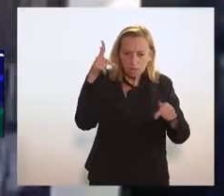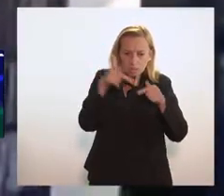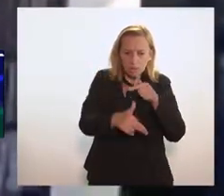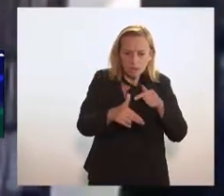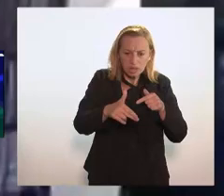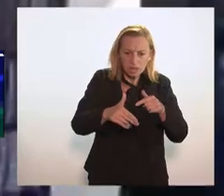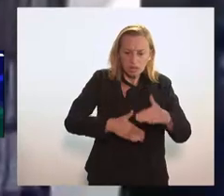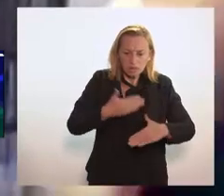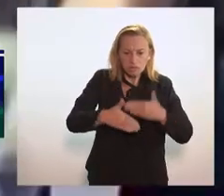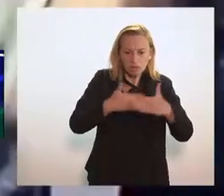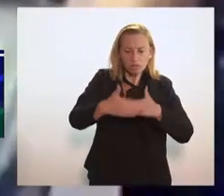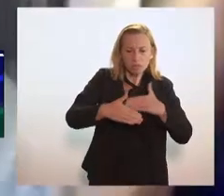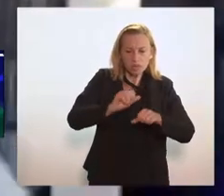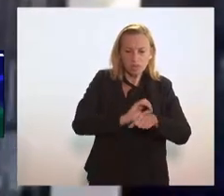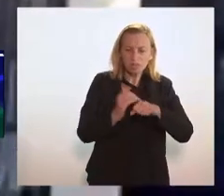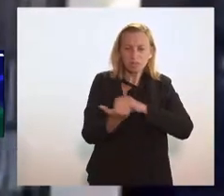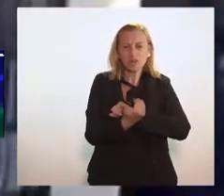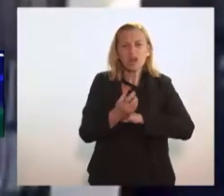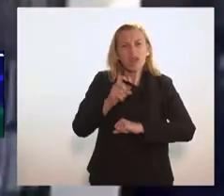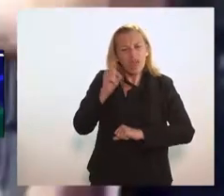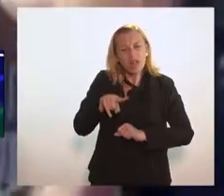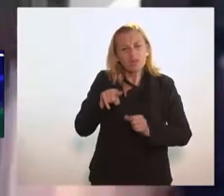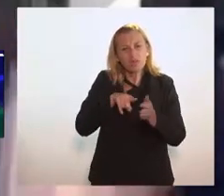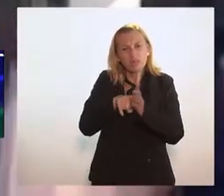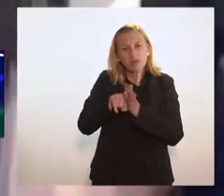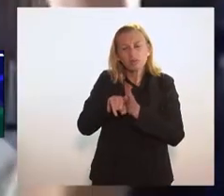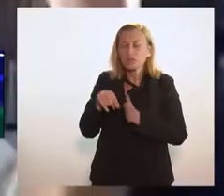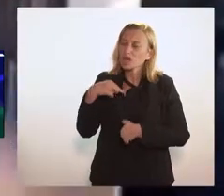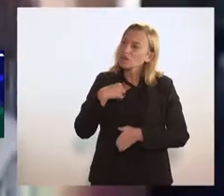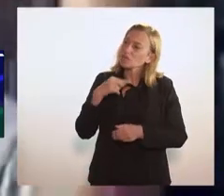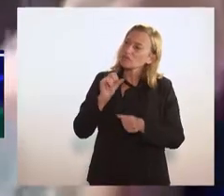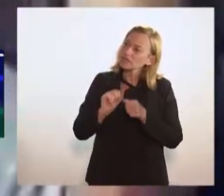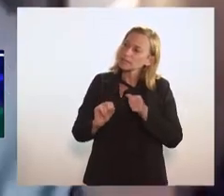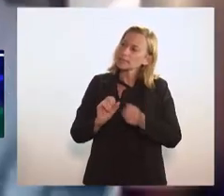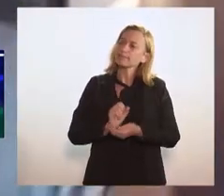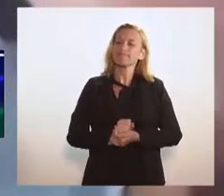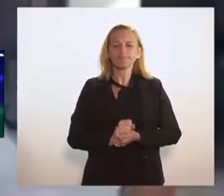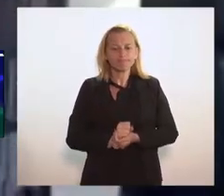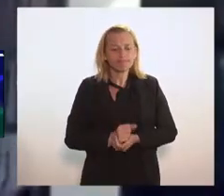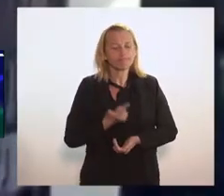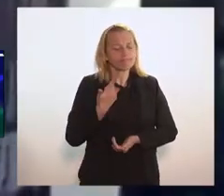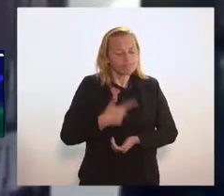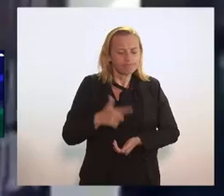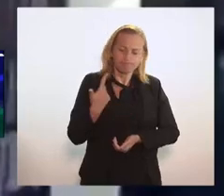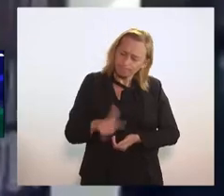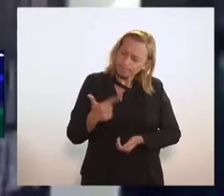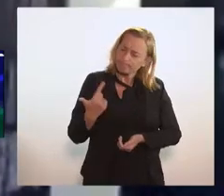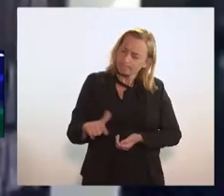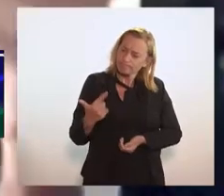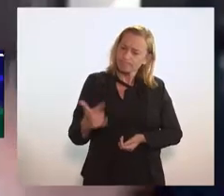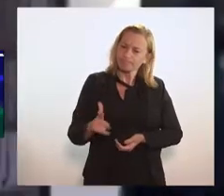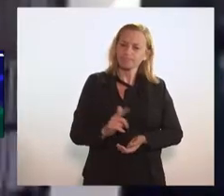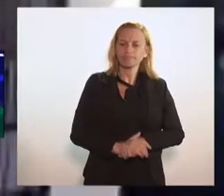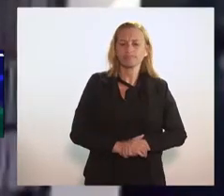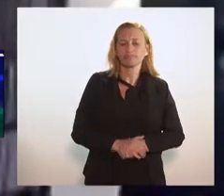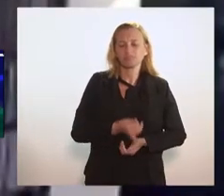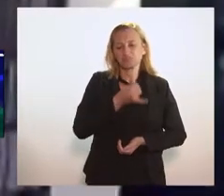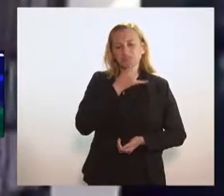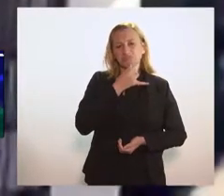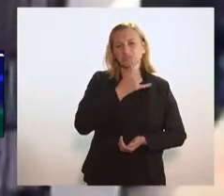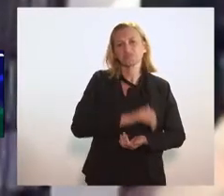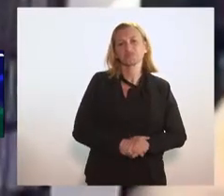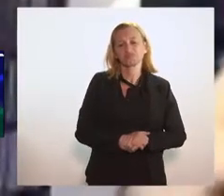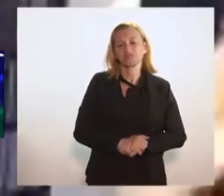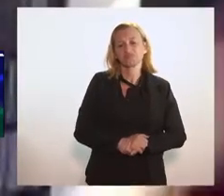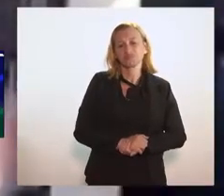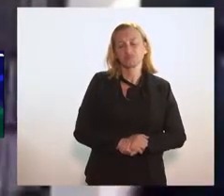da pandemia? É uma pergunta que eu venho fazendo com insistência. É lamentável. E